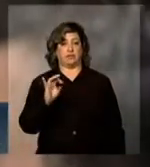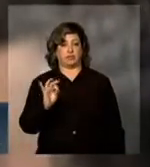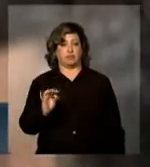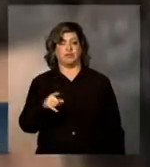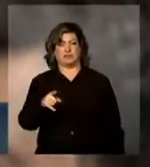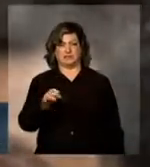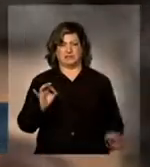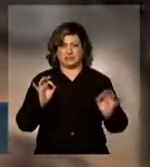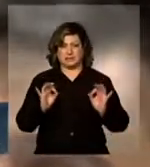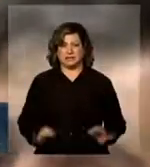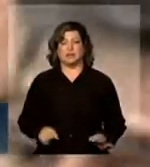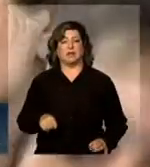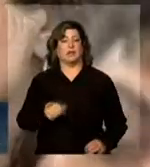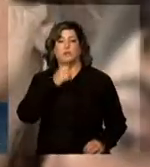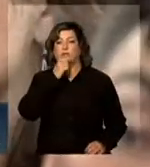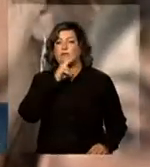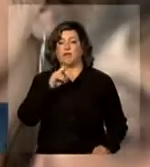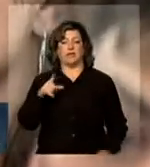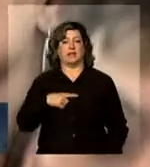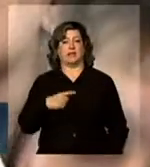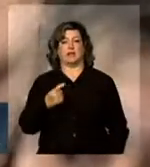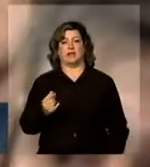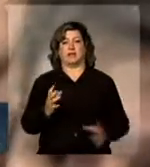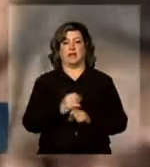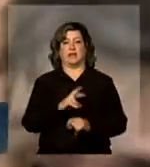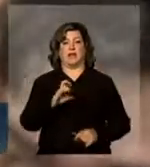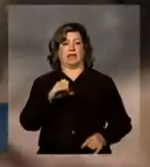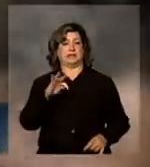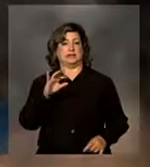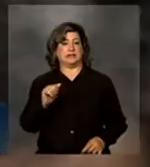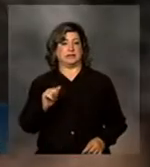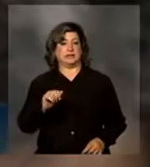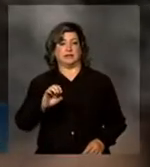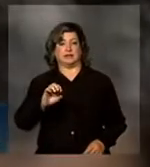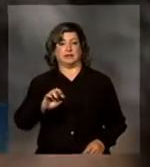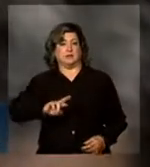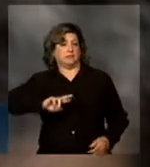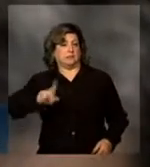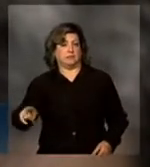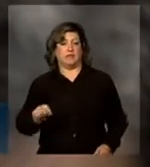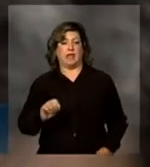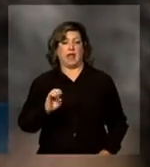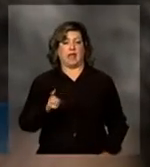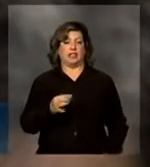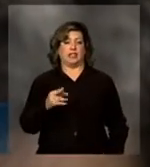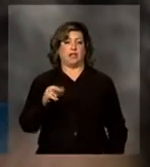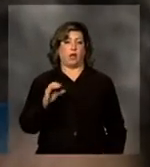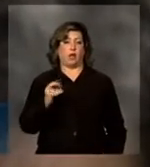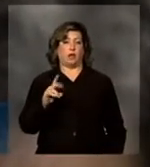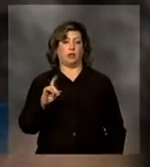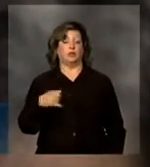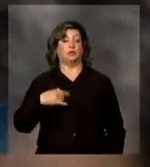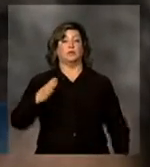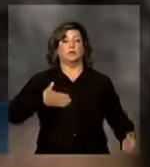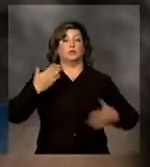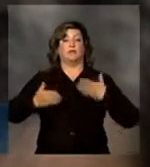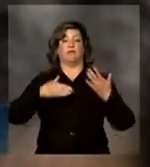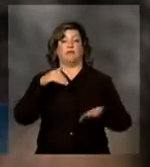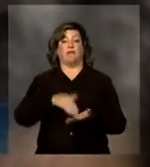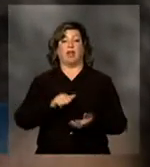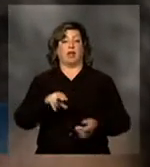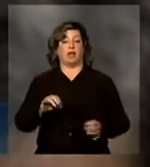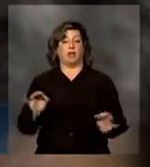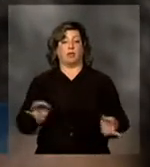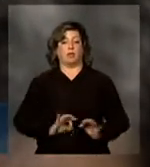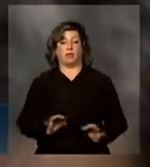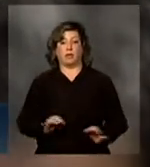não vai ter nenhuma receita extraordinária, ele vai ser cumprido efetivamente, sem nenhuma surpresa no fim do ano, sem nenhum refis